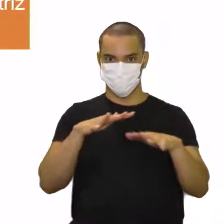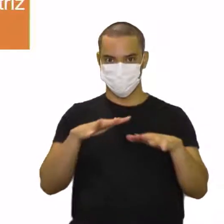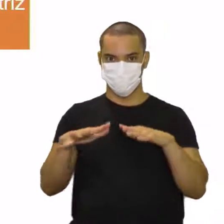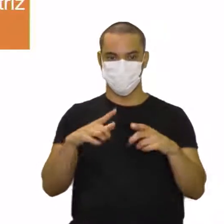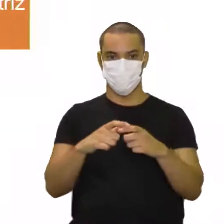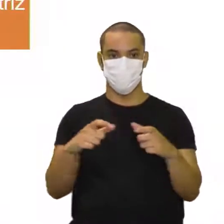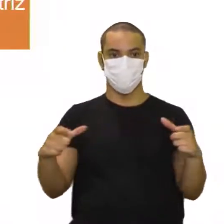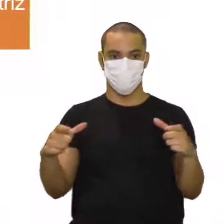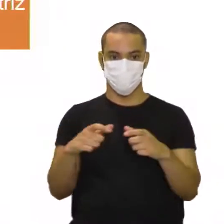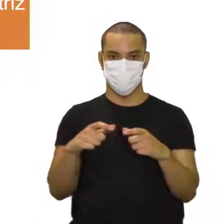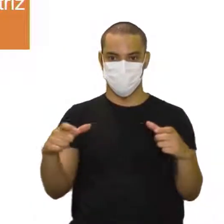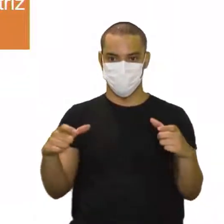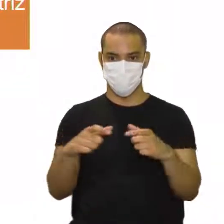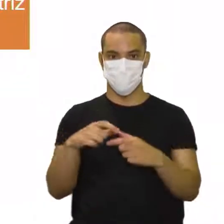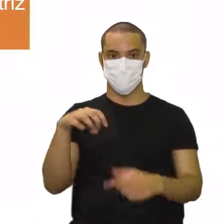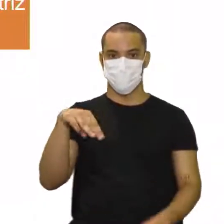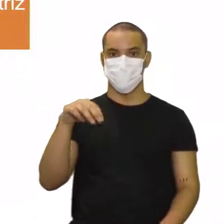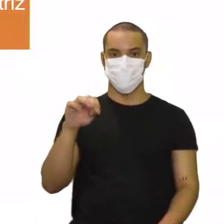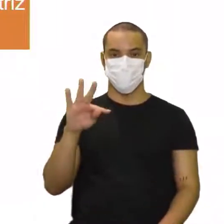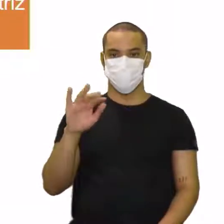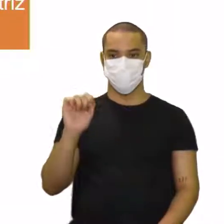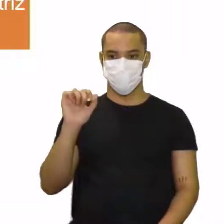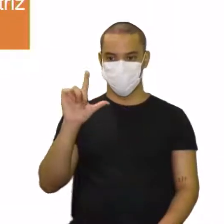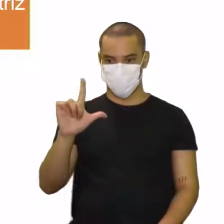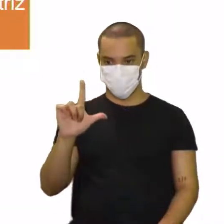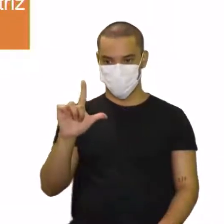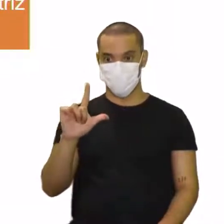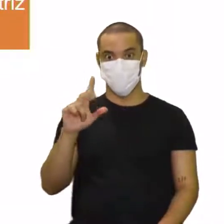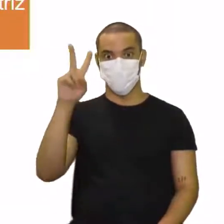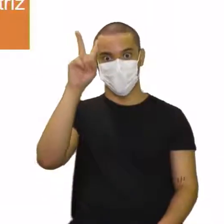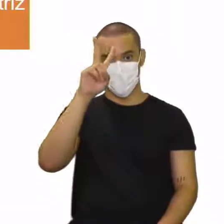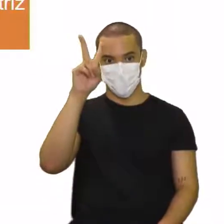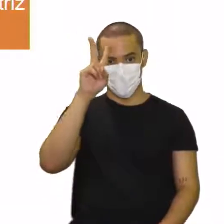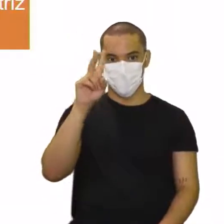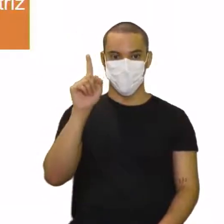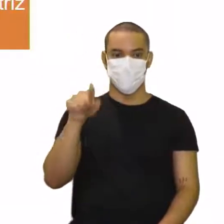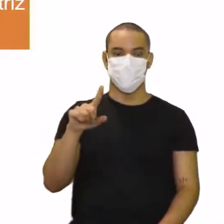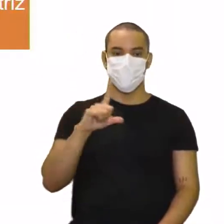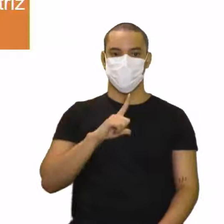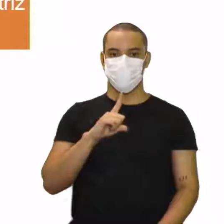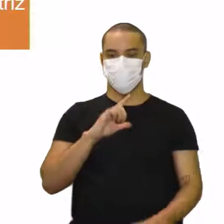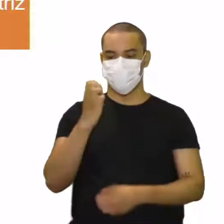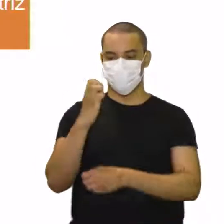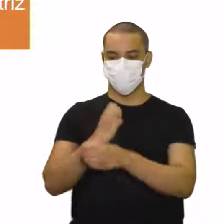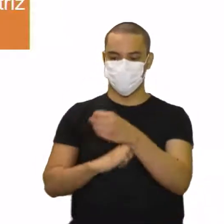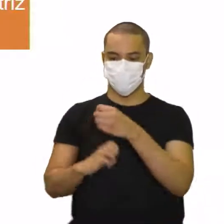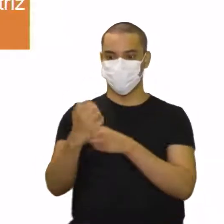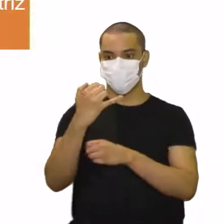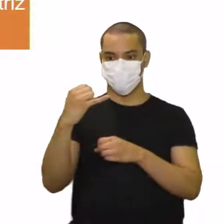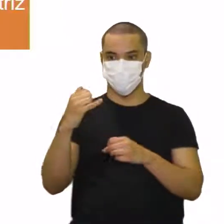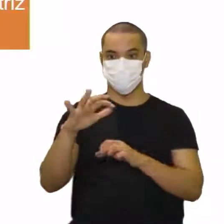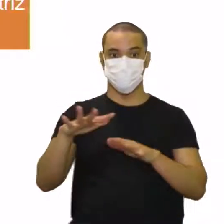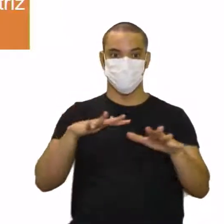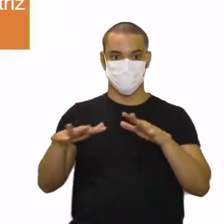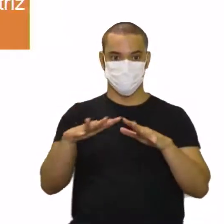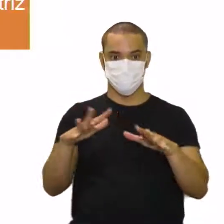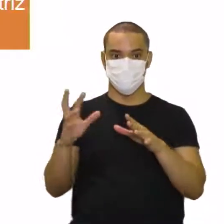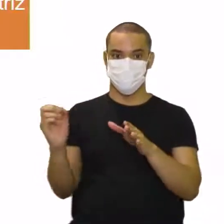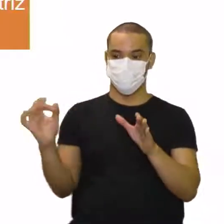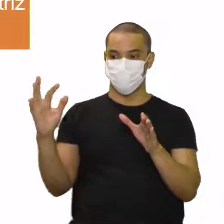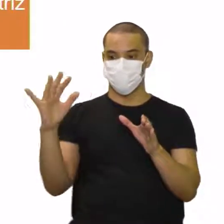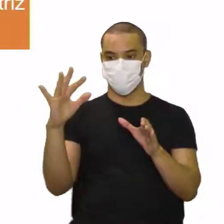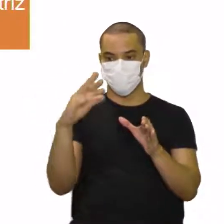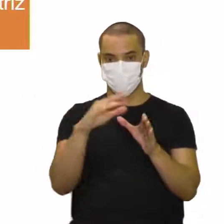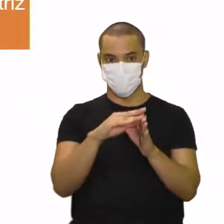uma barra de metal. Então, é aquela situação lá de os elétrons se moverem, polarizarem negativamente